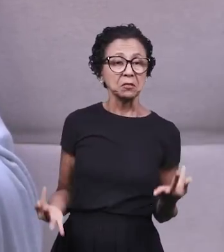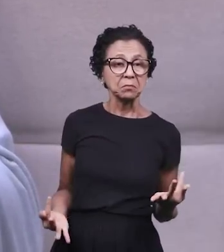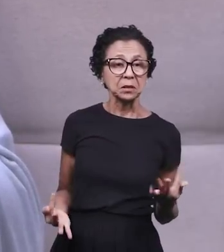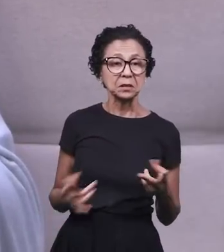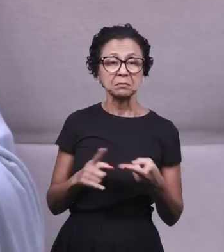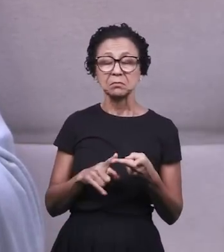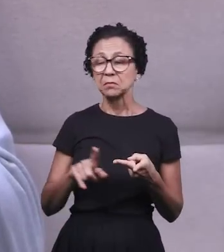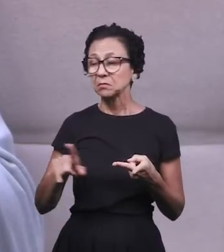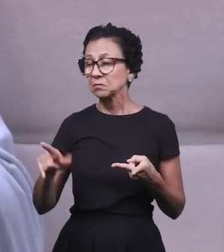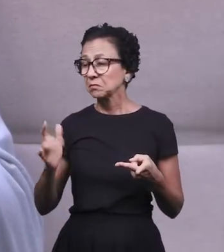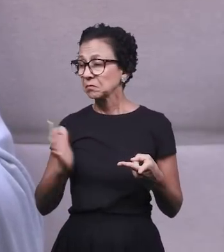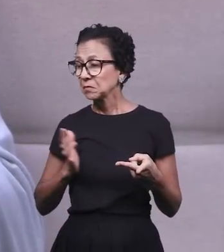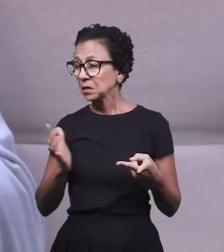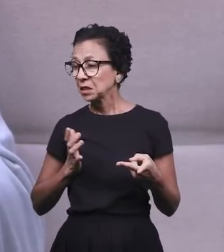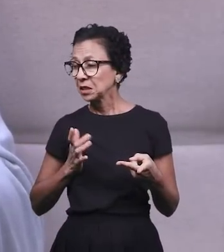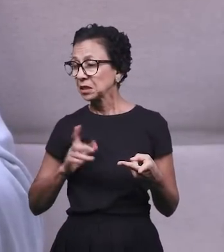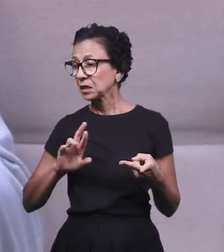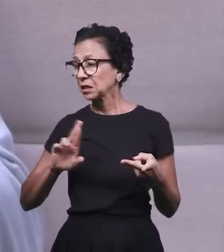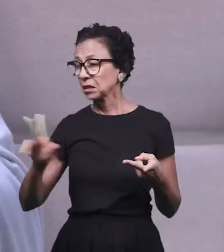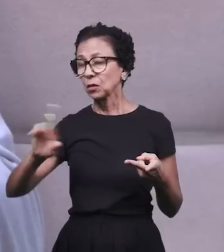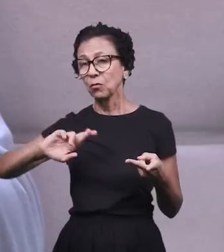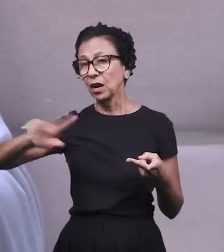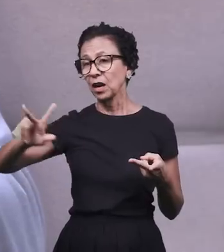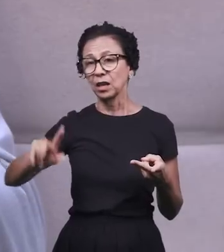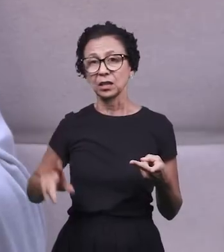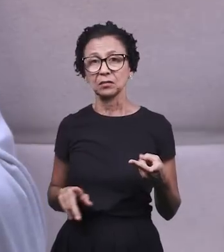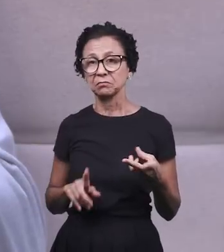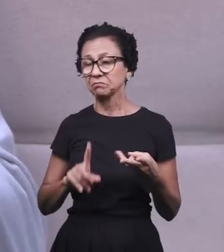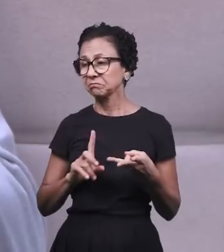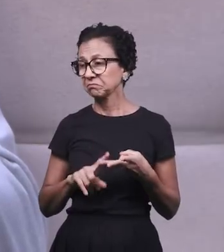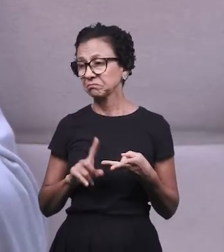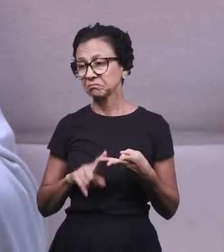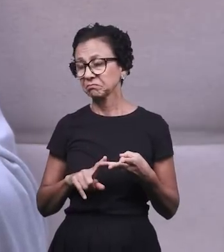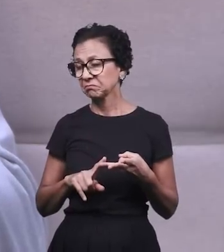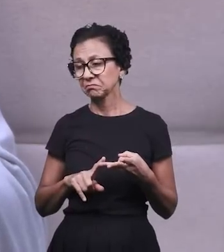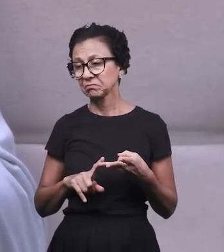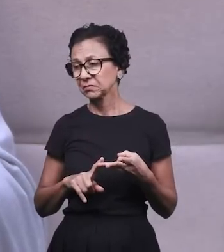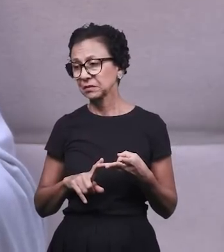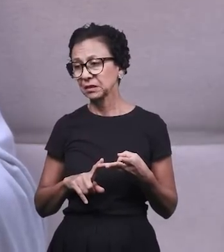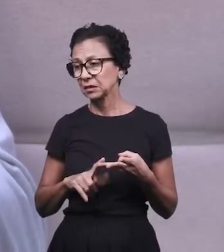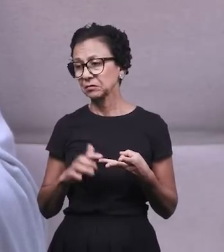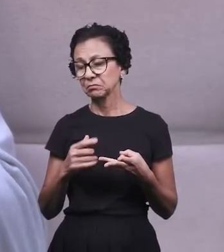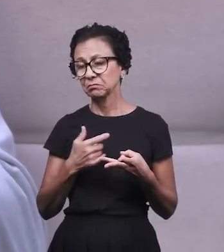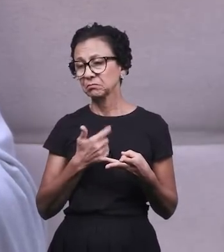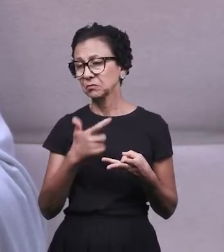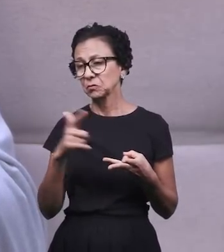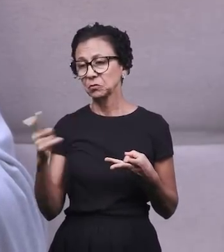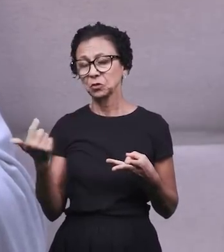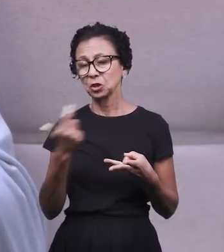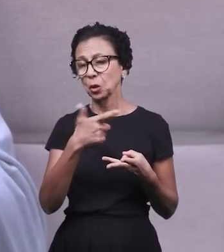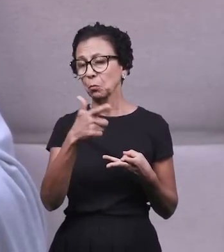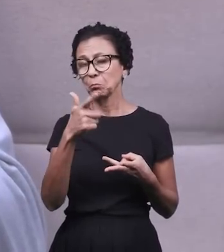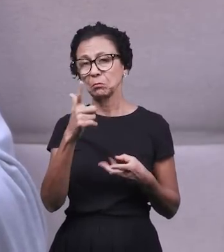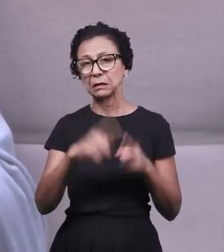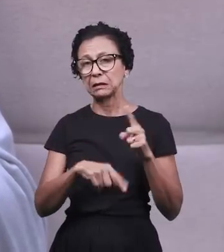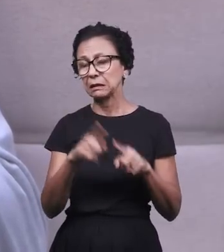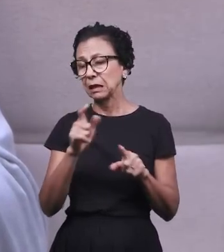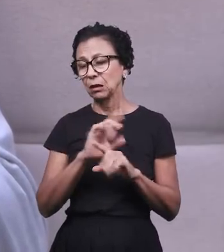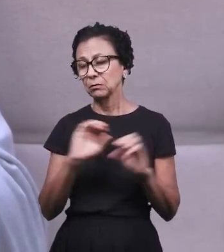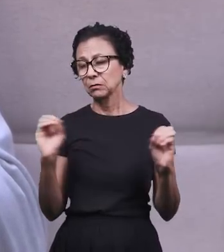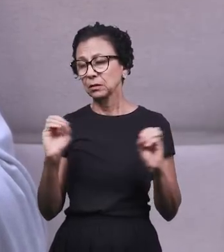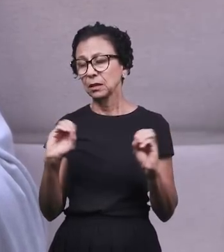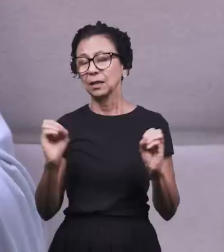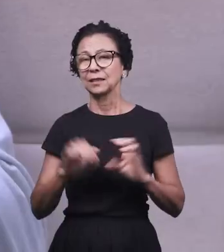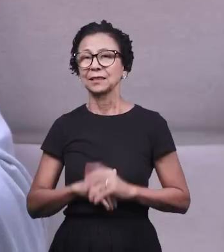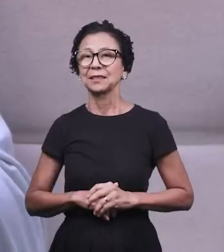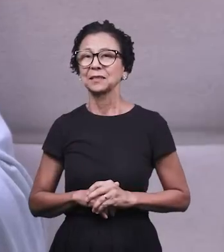bens materiais. Não tinha posses. Mas ela tinha algo